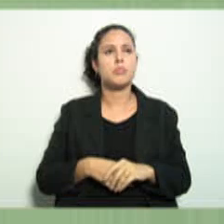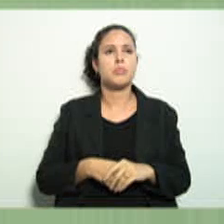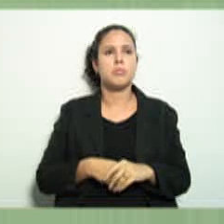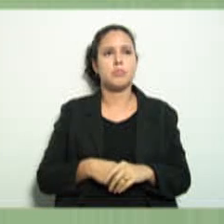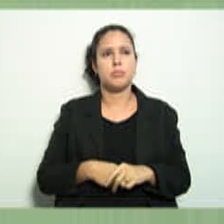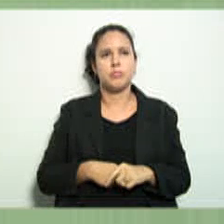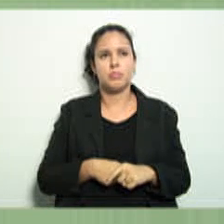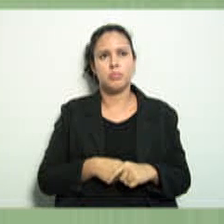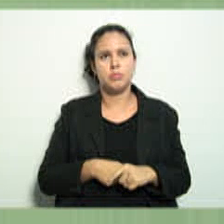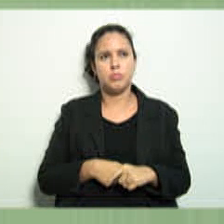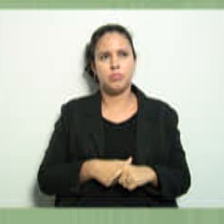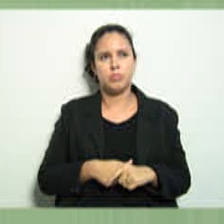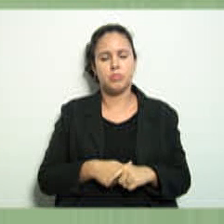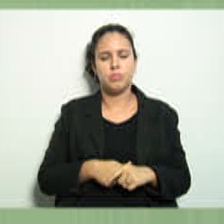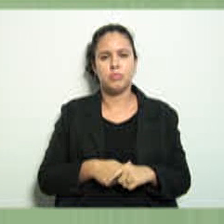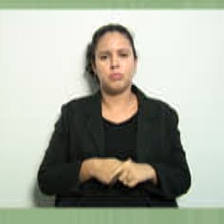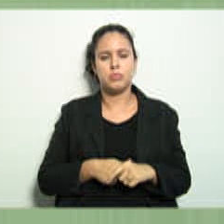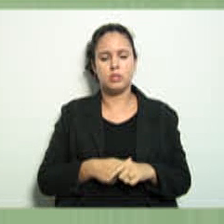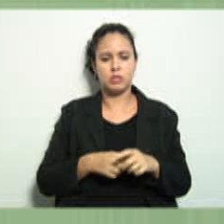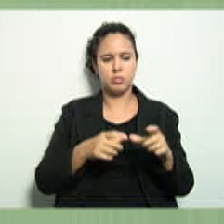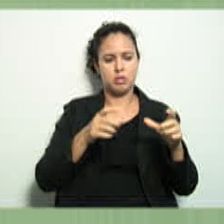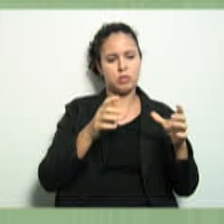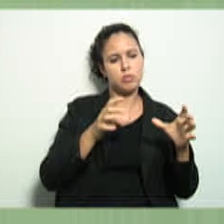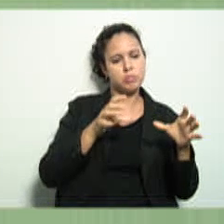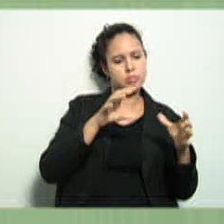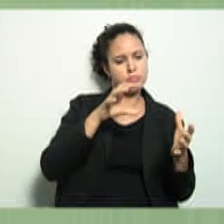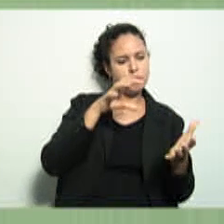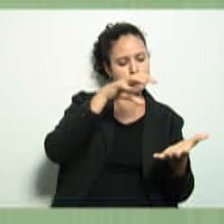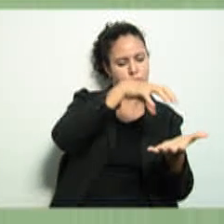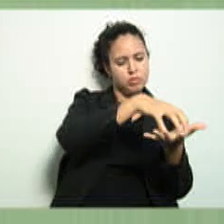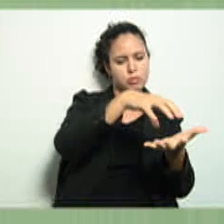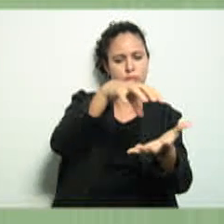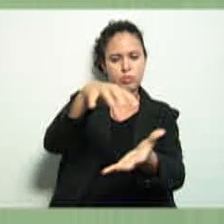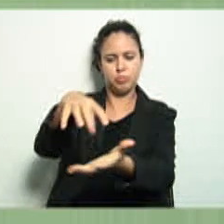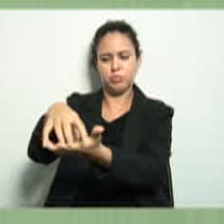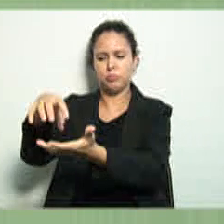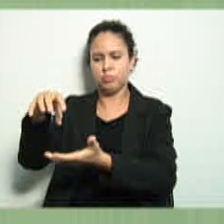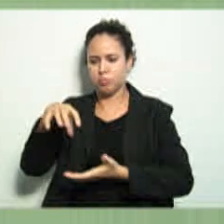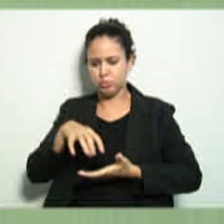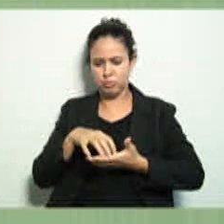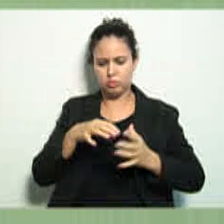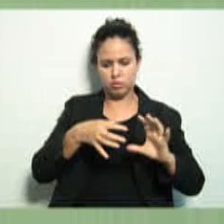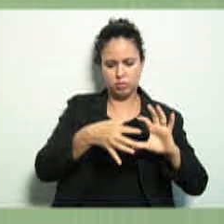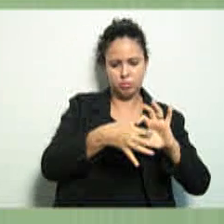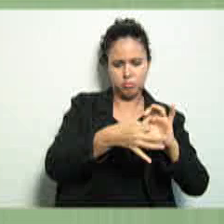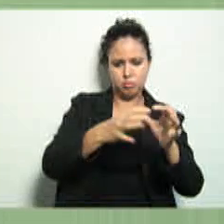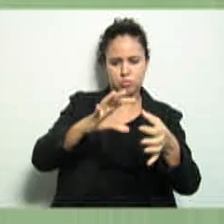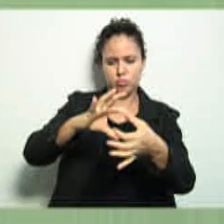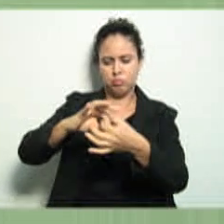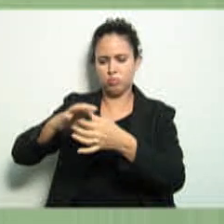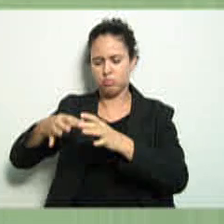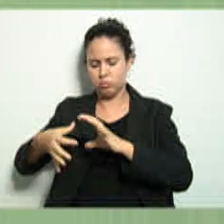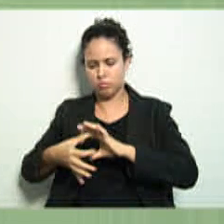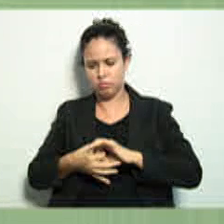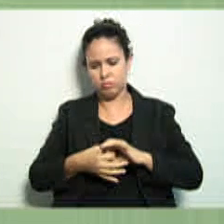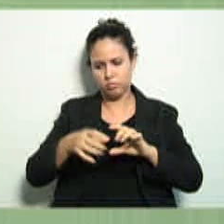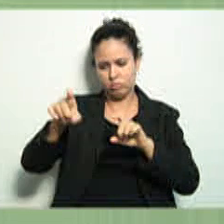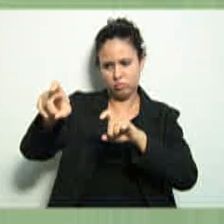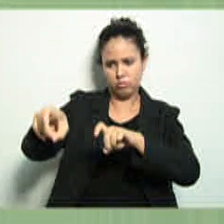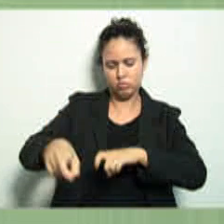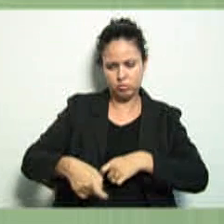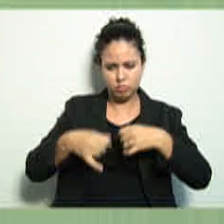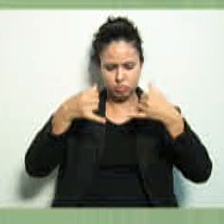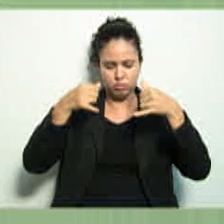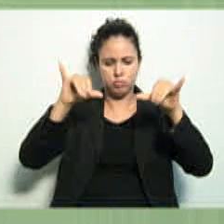Muito do setor de serviços está ligado diretamente à agropecuária ou à atividade industrial em Rondônia.